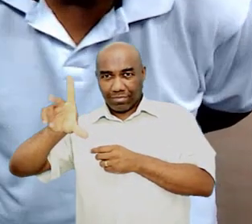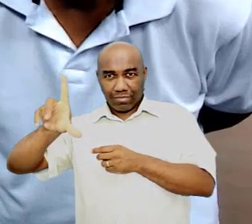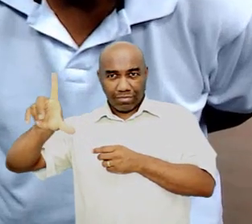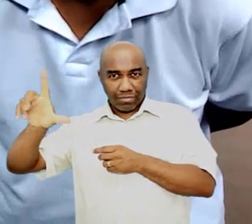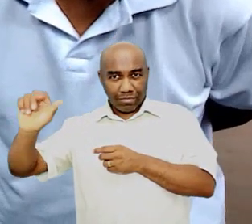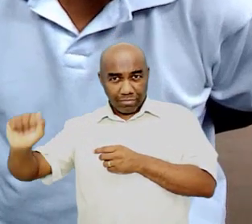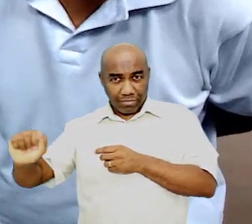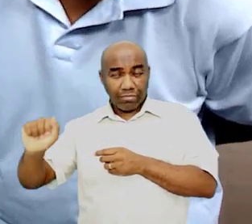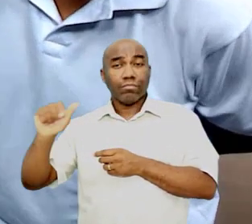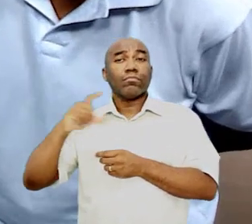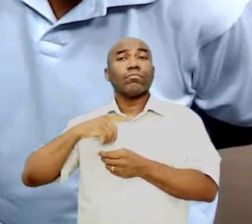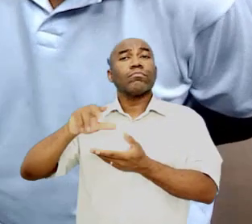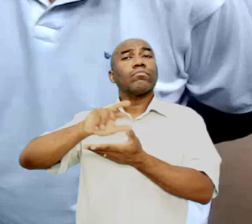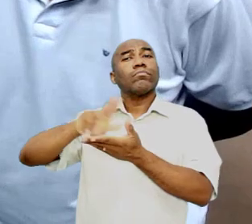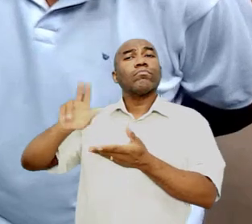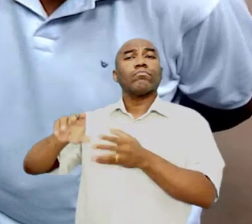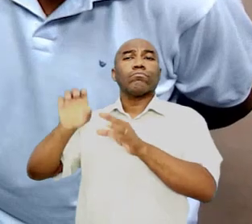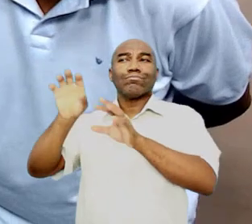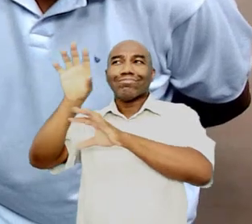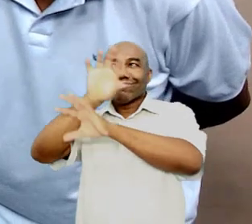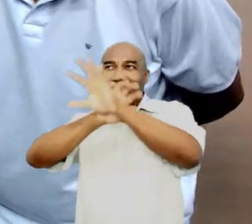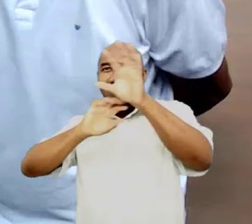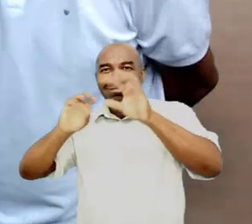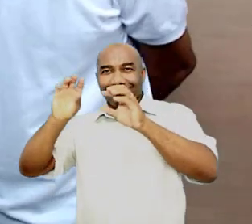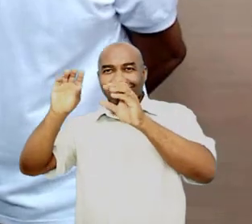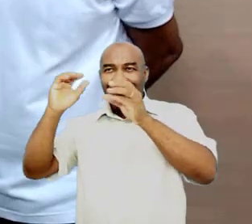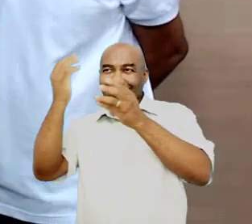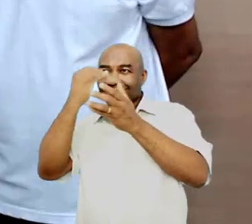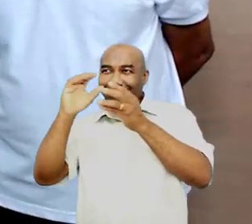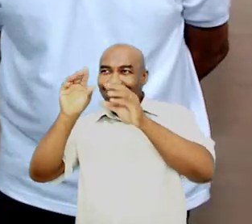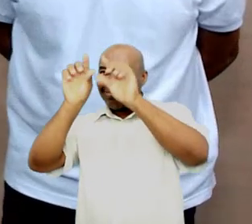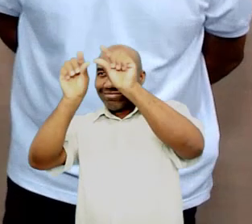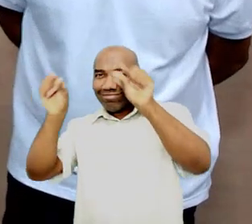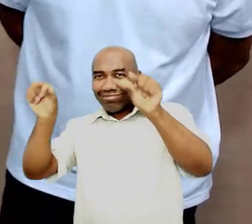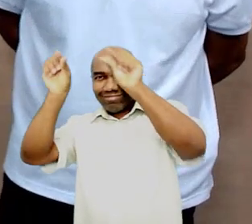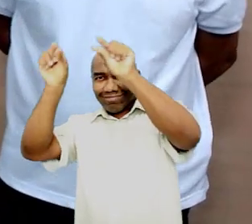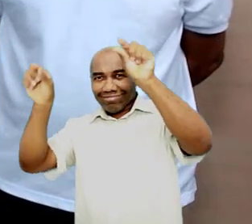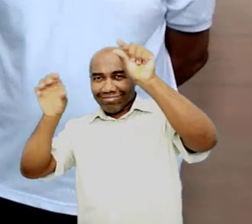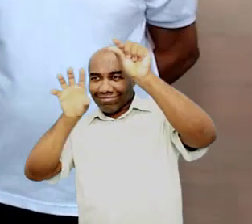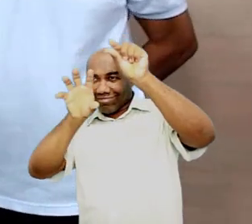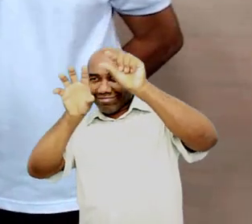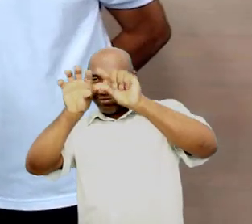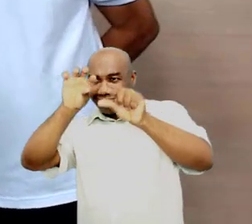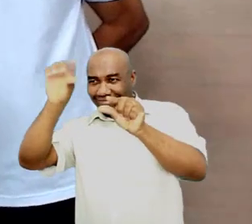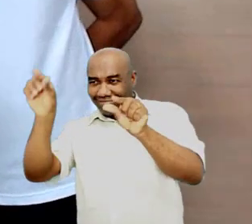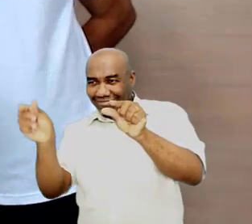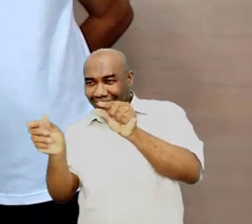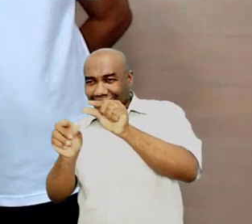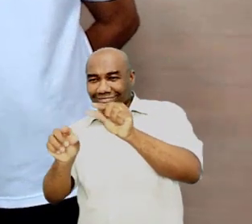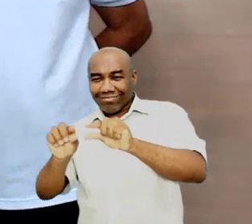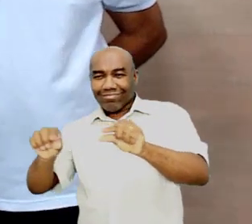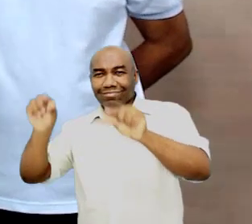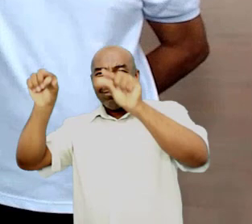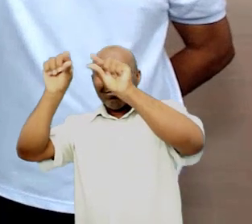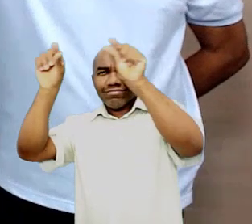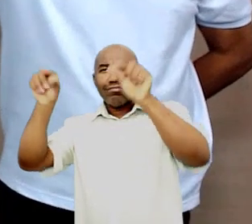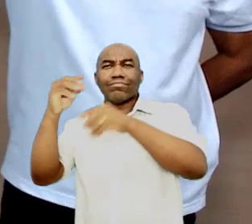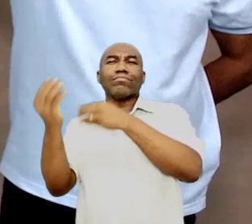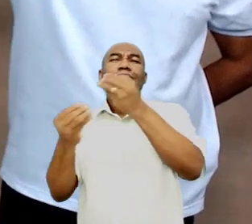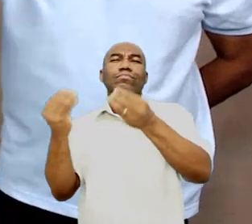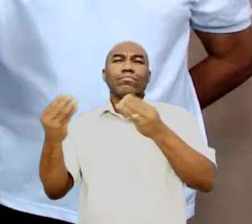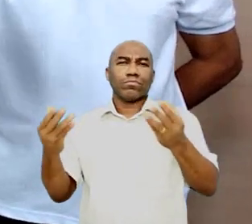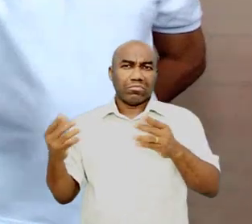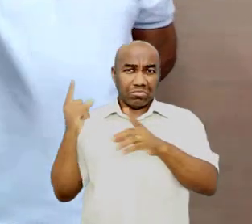falei retículo endoplasmático rugoso. Eu não falei o liso. Porque o liso está preocupado com o quê? Com a síntese